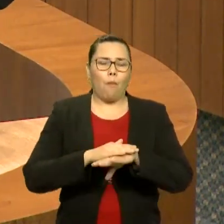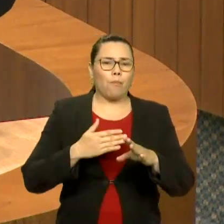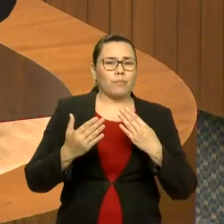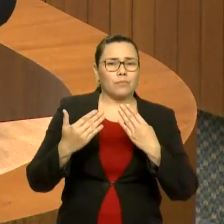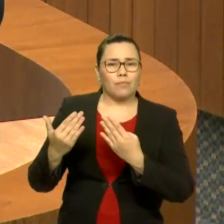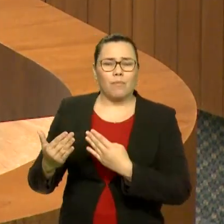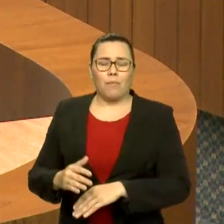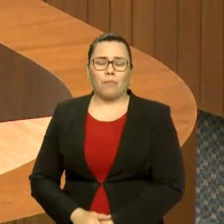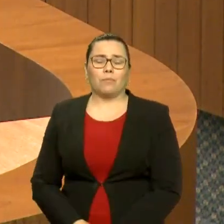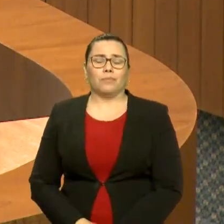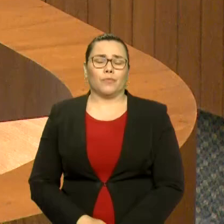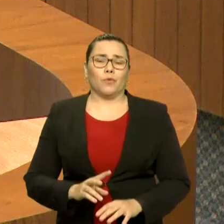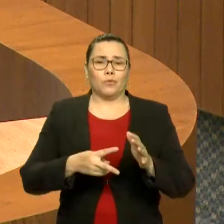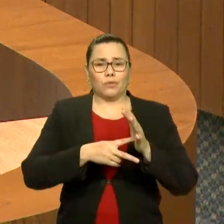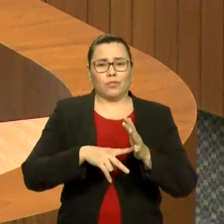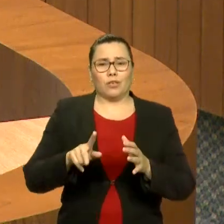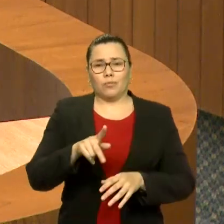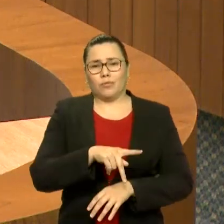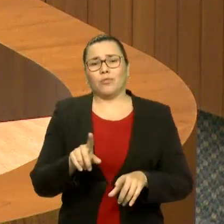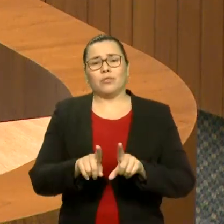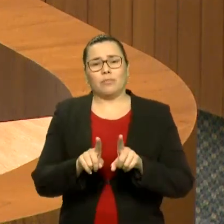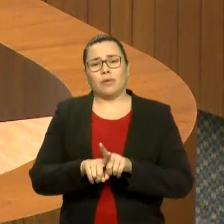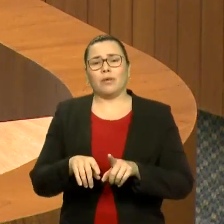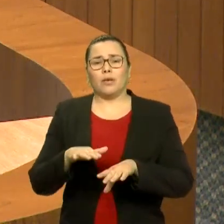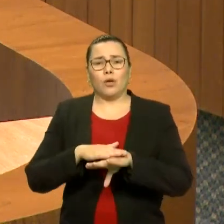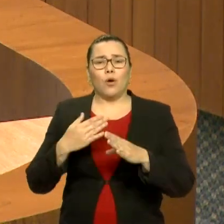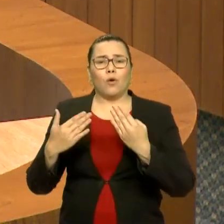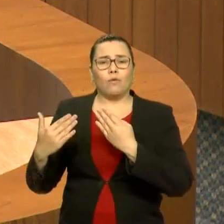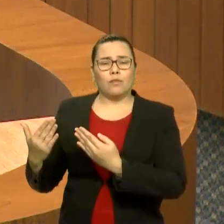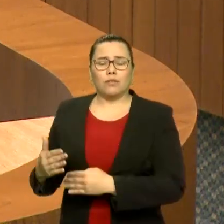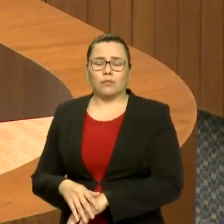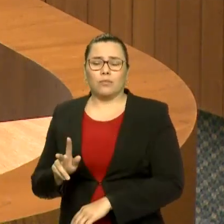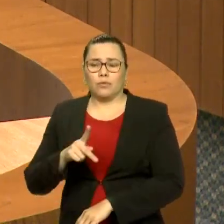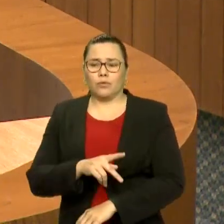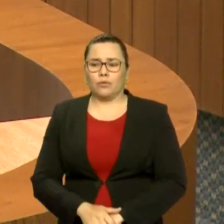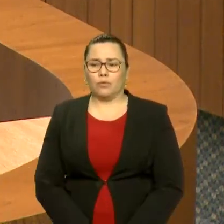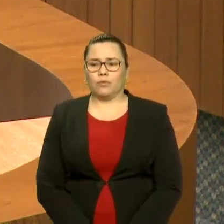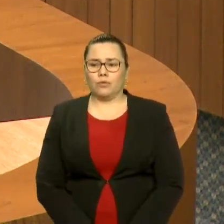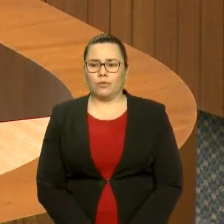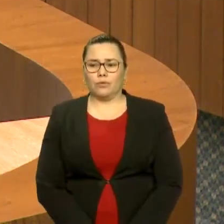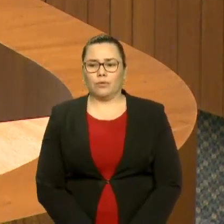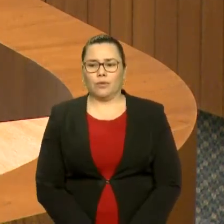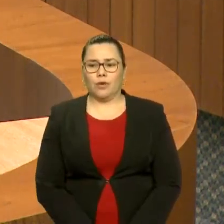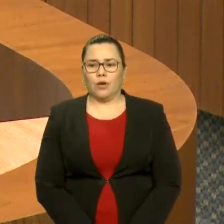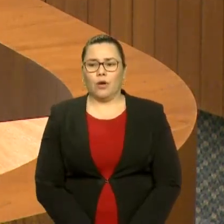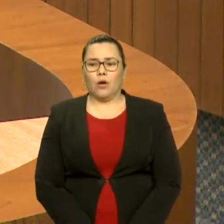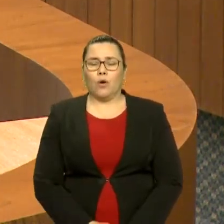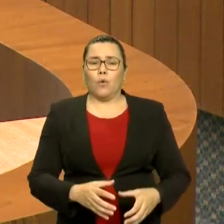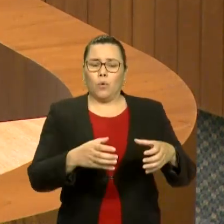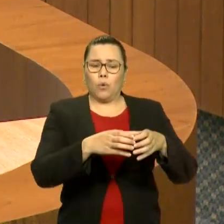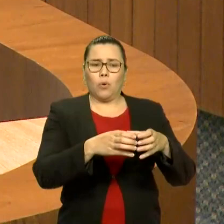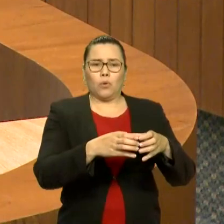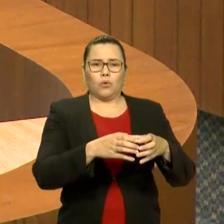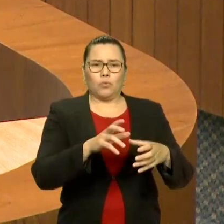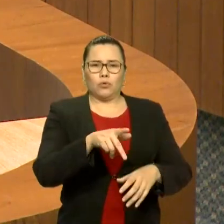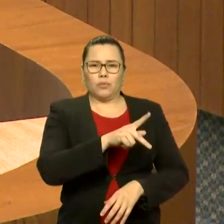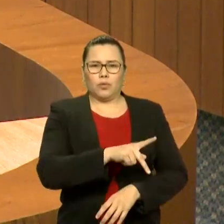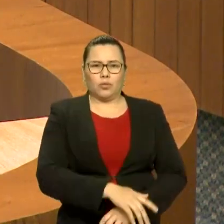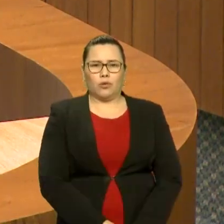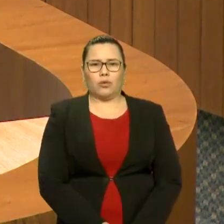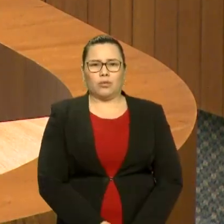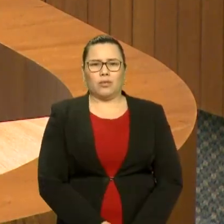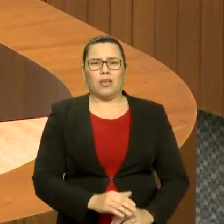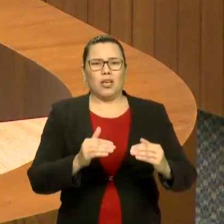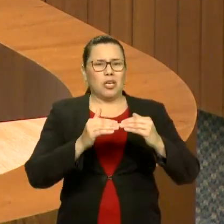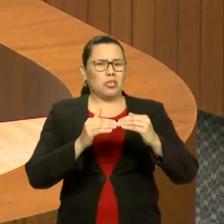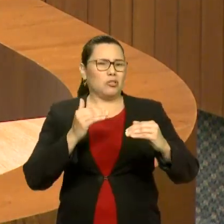e deputado Wellington, em particular, tinha divergências com o atual sindicato. Nós fizemos denúncias gravíssimas em